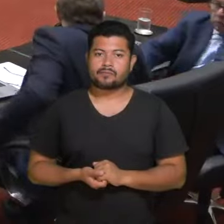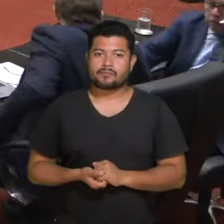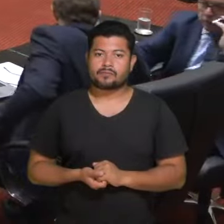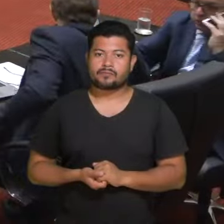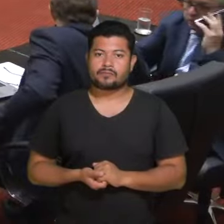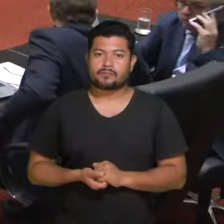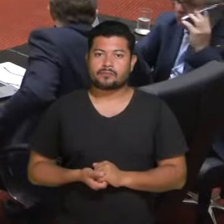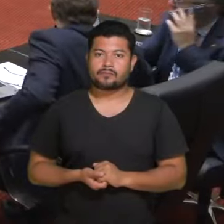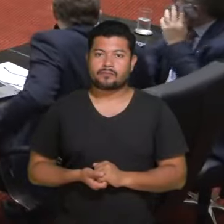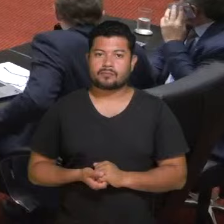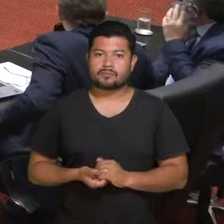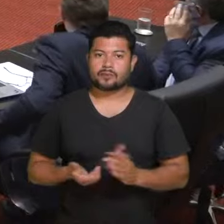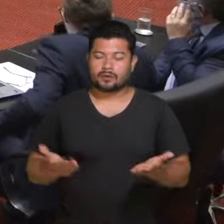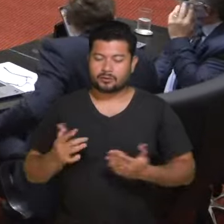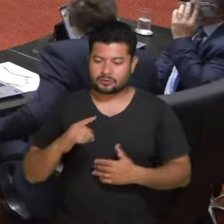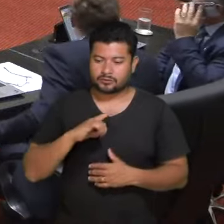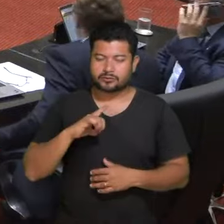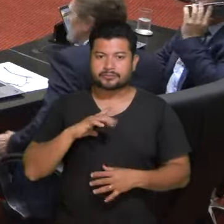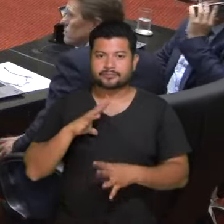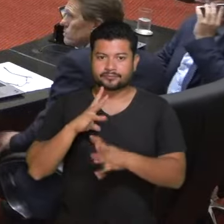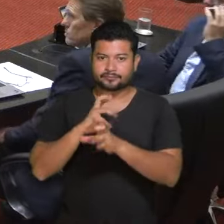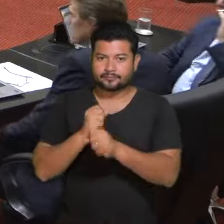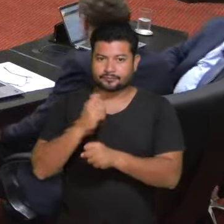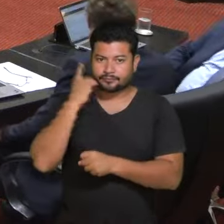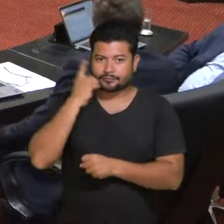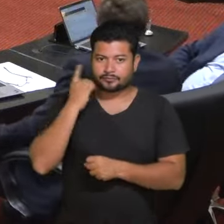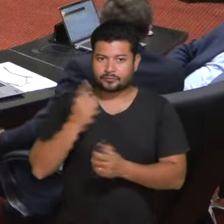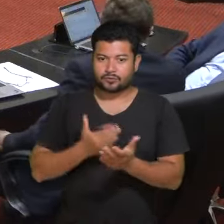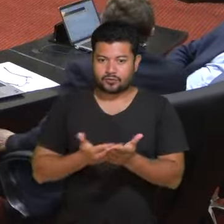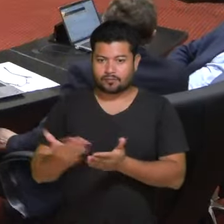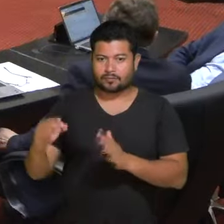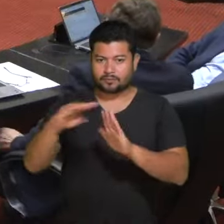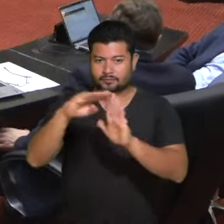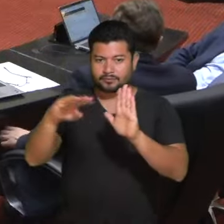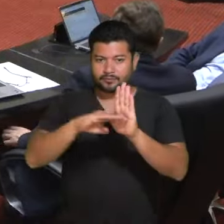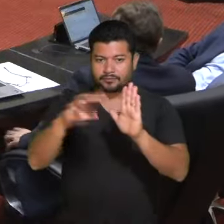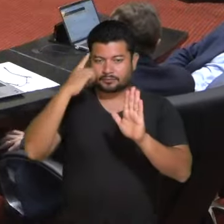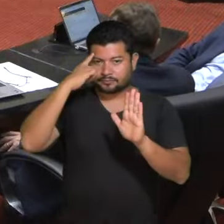Agora possuímos quórum, podemos dar início à ordem do dia.